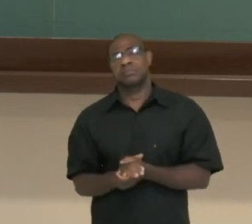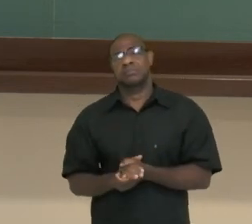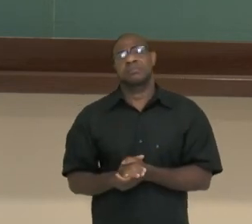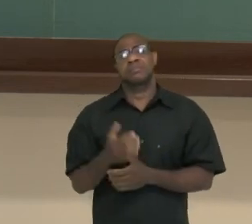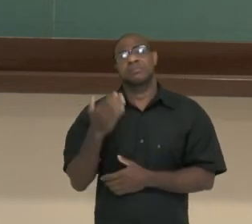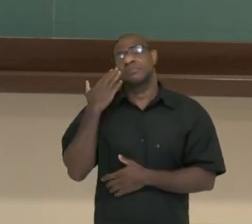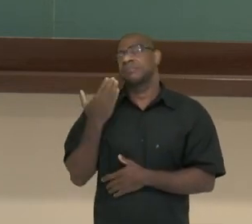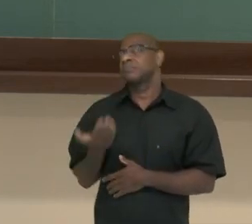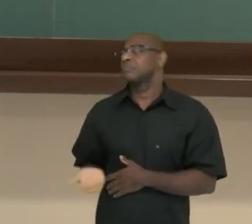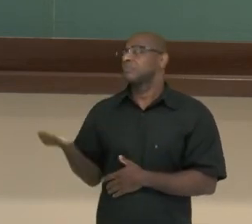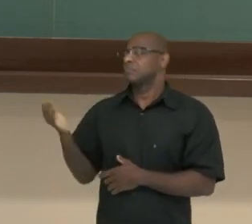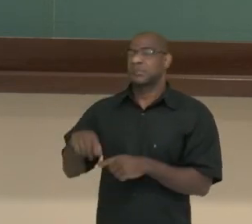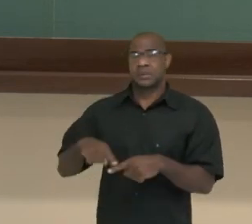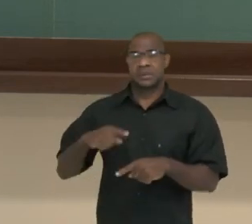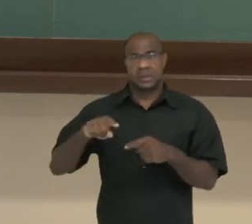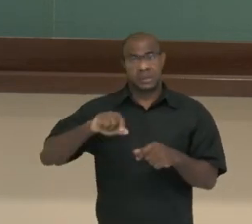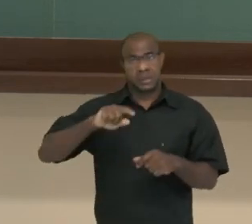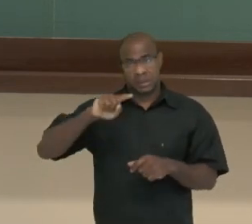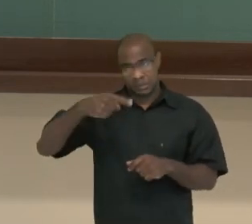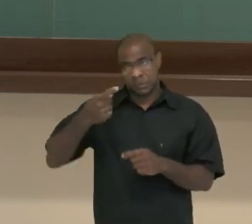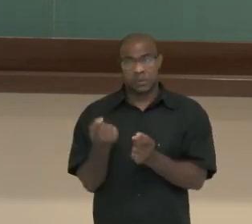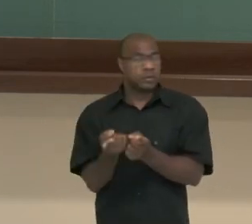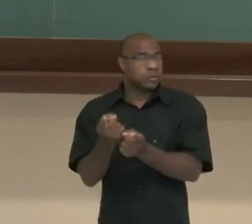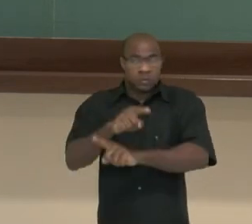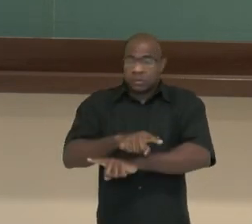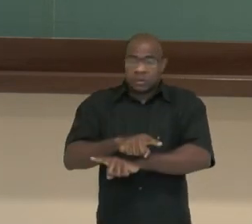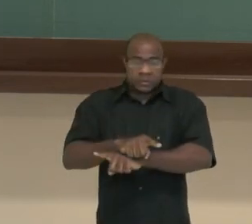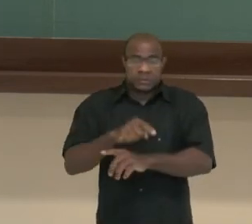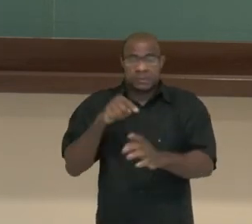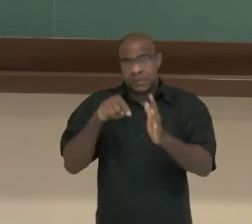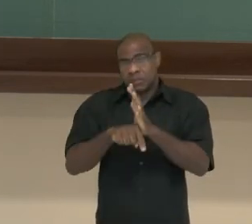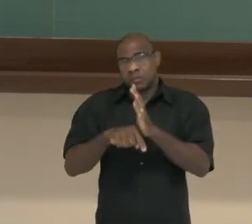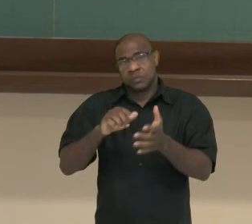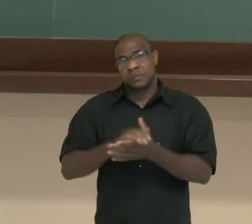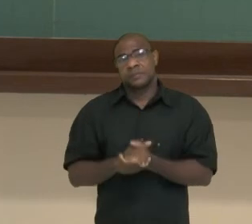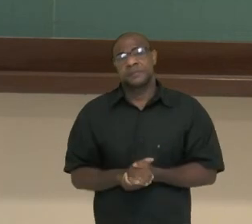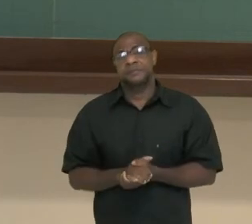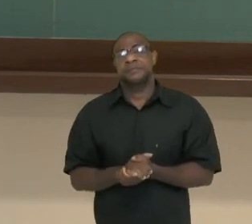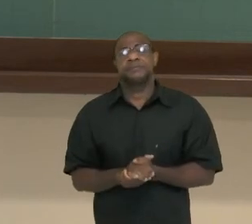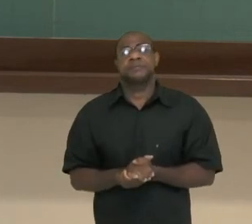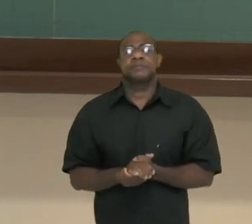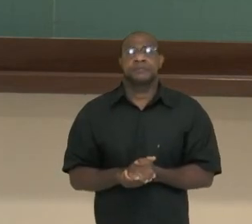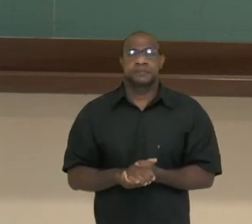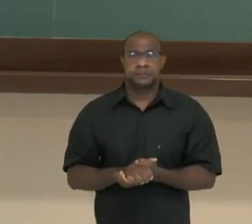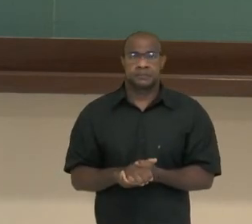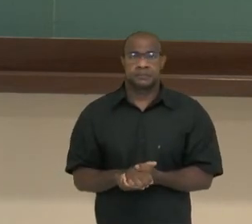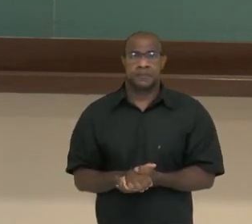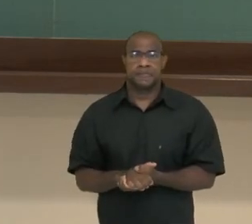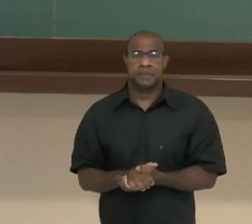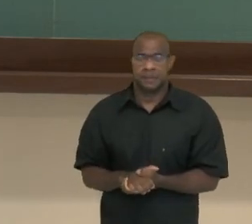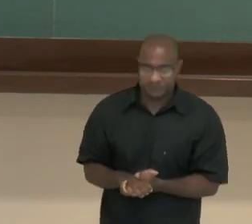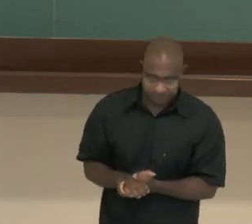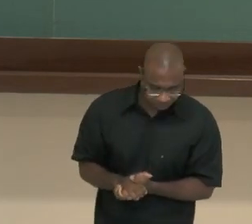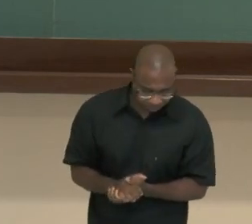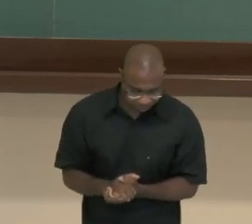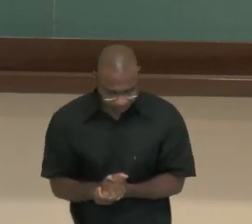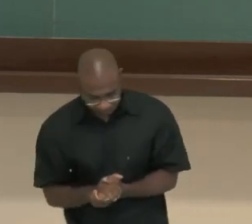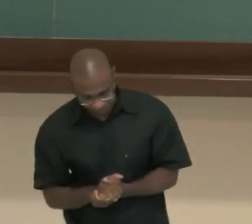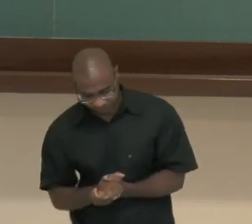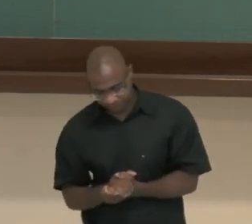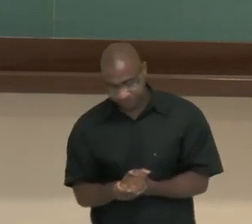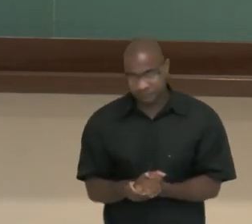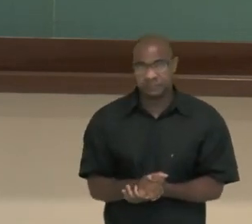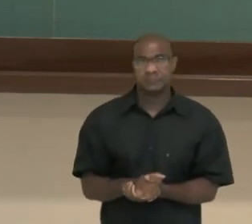aqui. Por que a temática indígena é tão importante em nossas letras e as suas considerações sobre a cultura